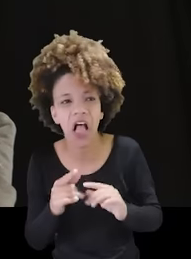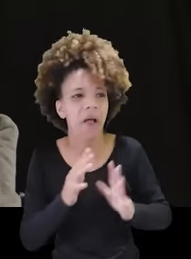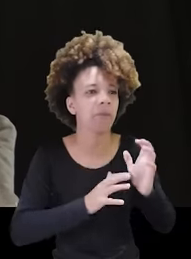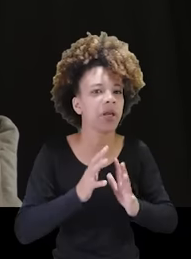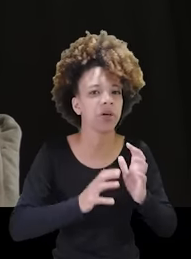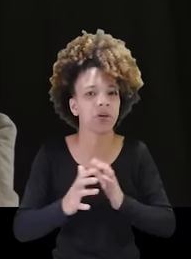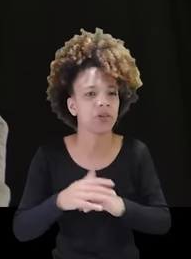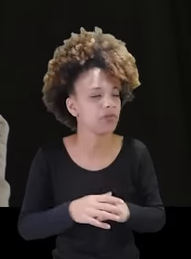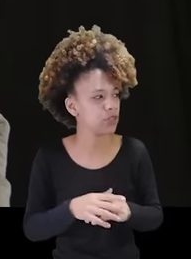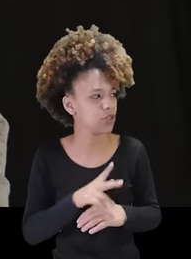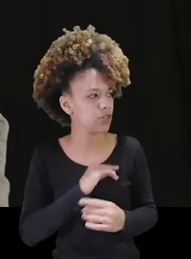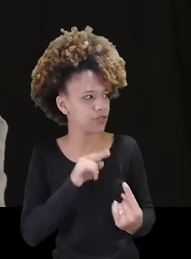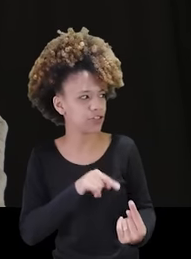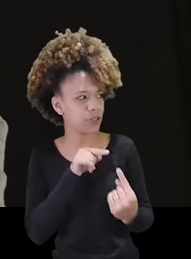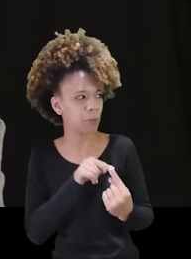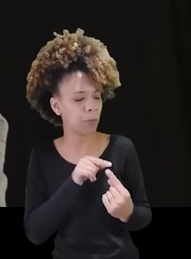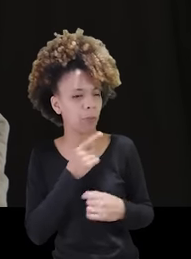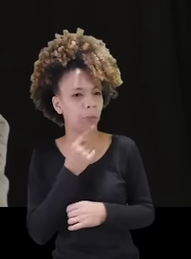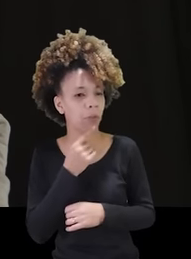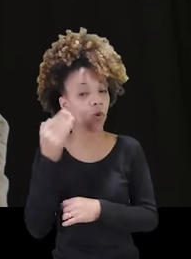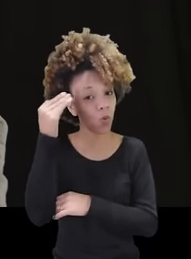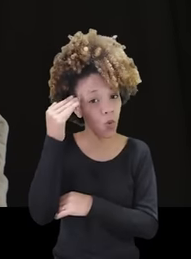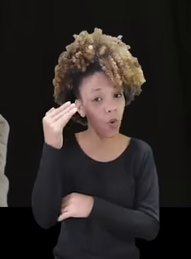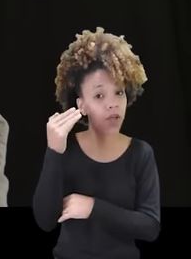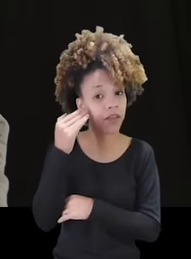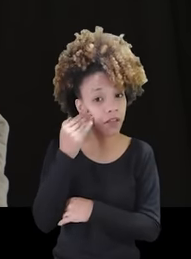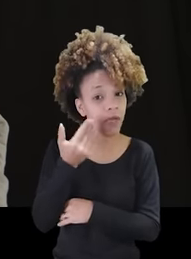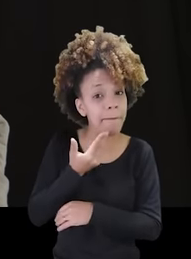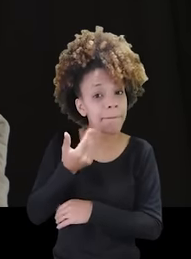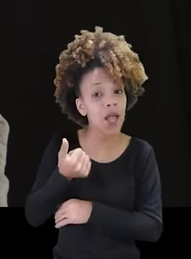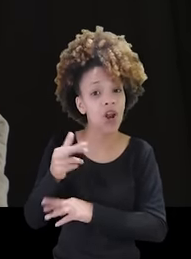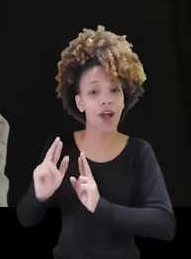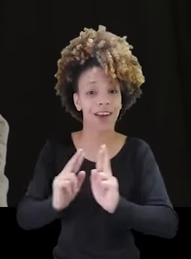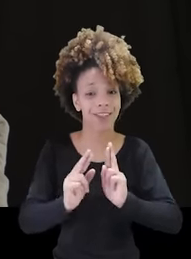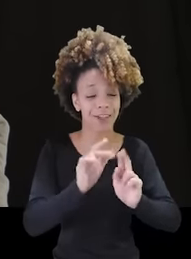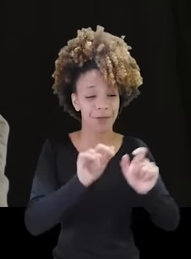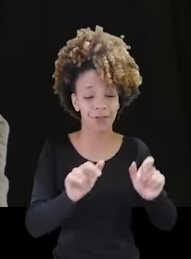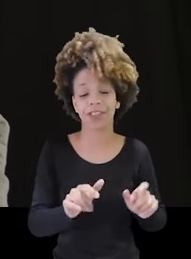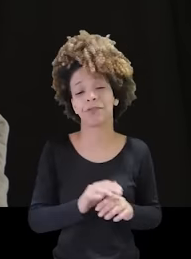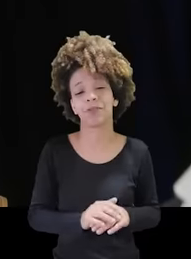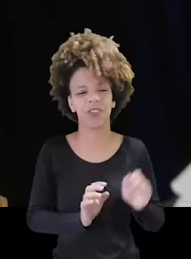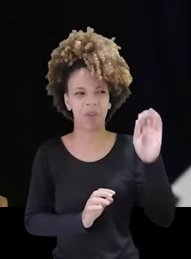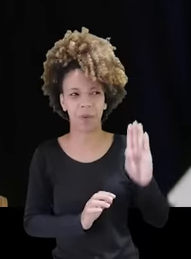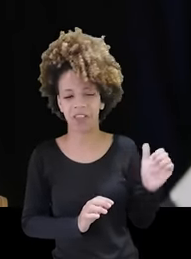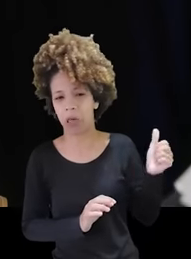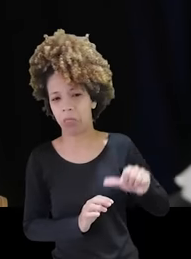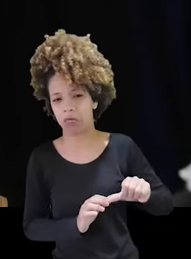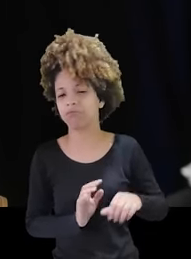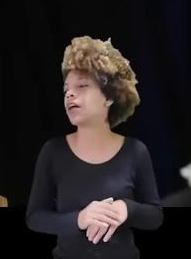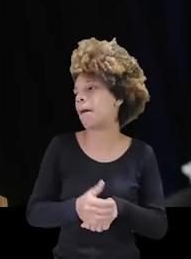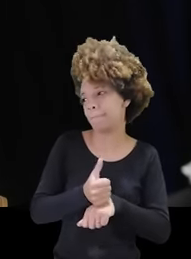pregou chegamos uma conclusão o coreano ele se dá melhor com as pessoas do que o brasileiro não eles são mais